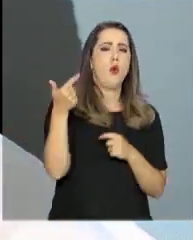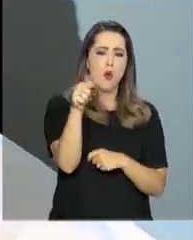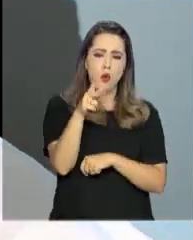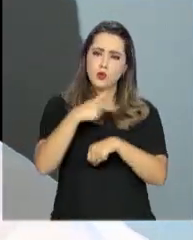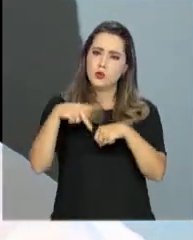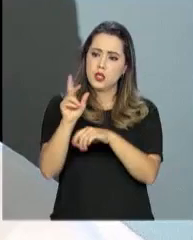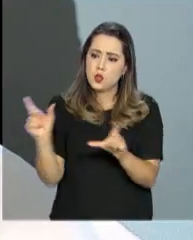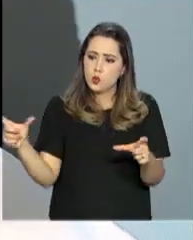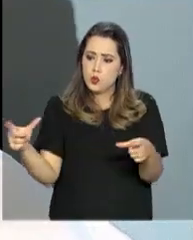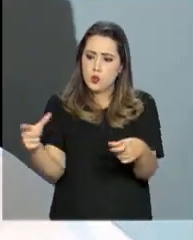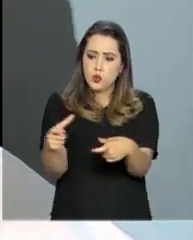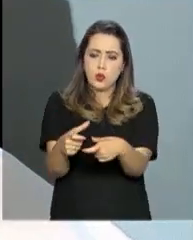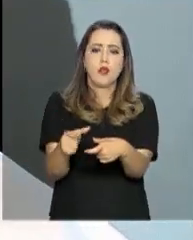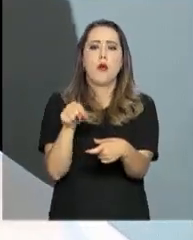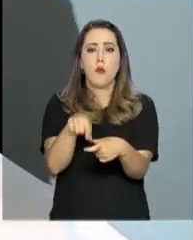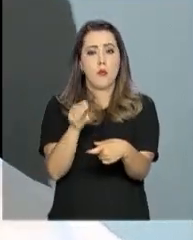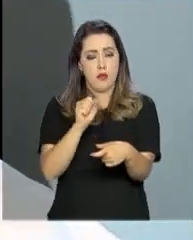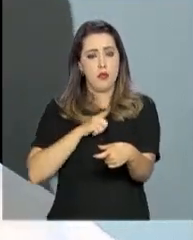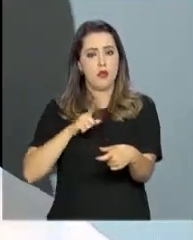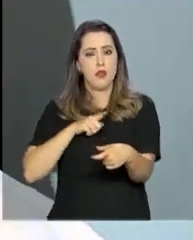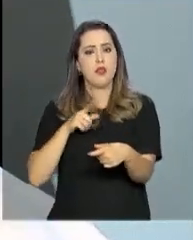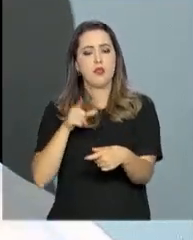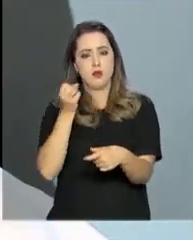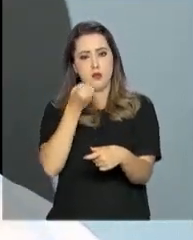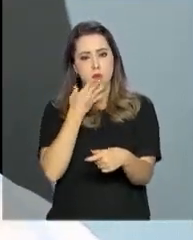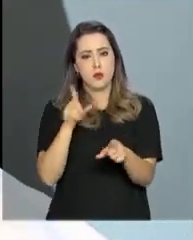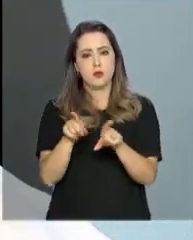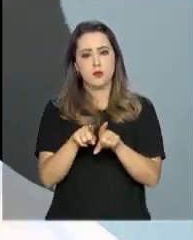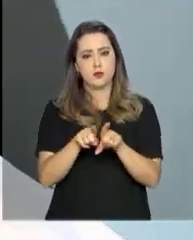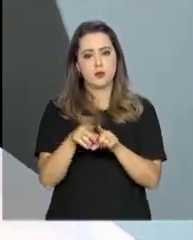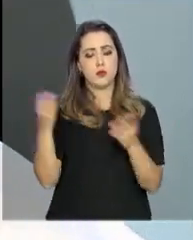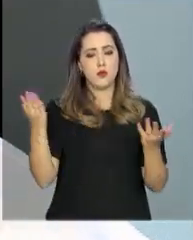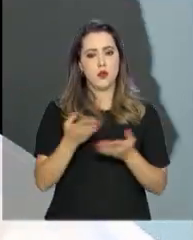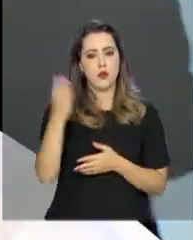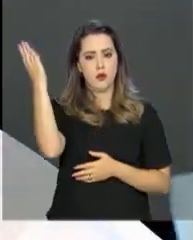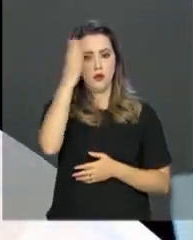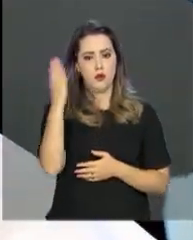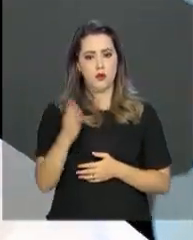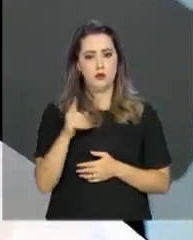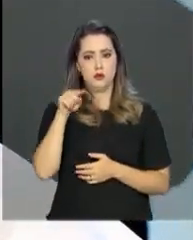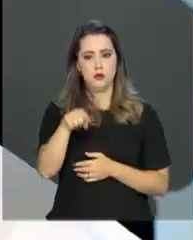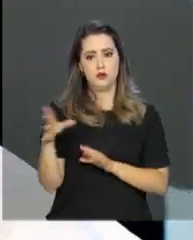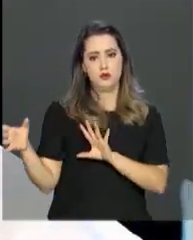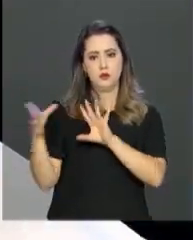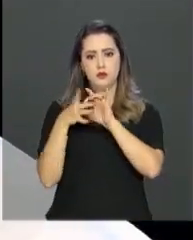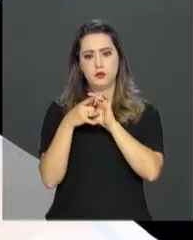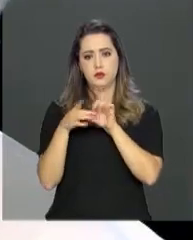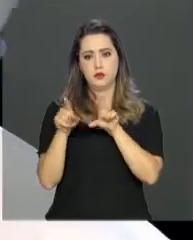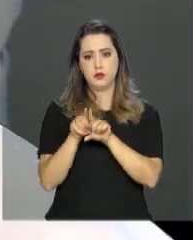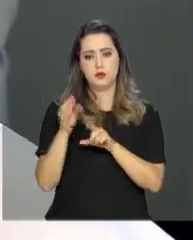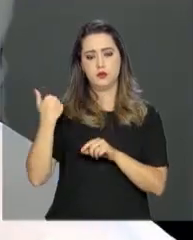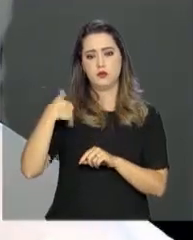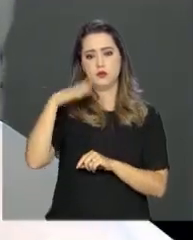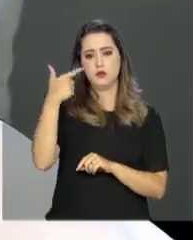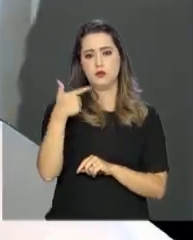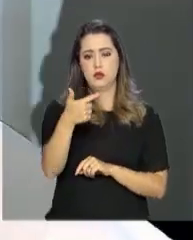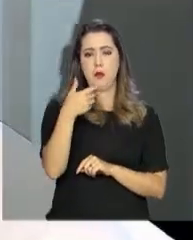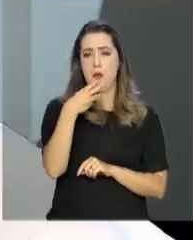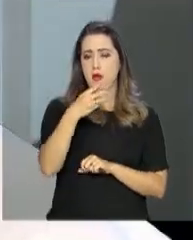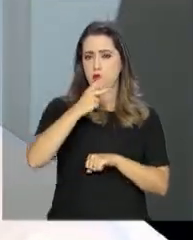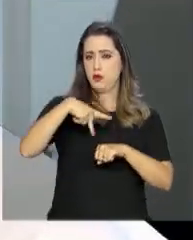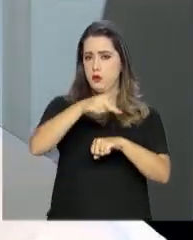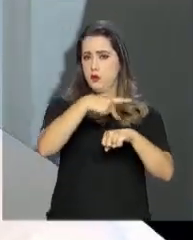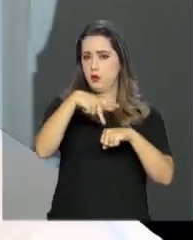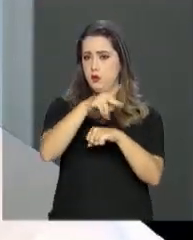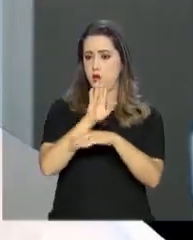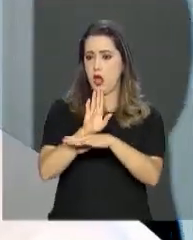países com áreas menores teriam sucesso. Hoje o Brasil tem uma parceria, né, com mais de 23 países